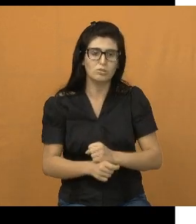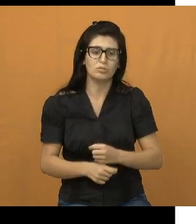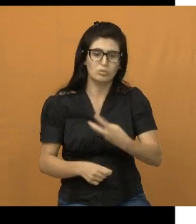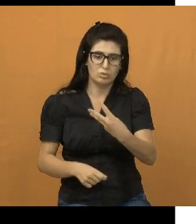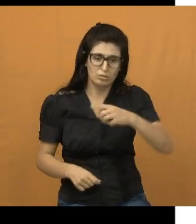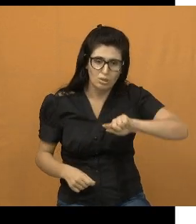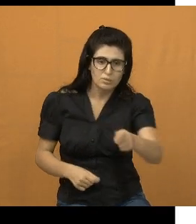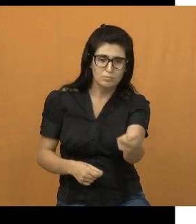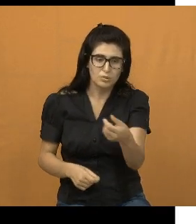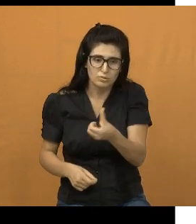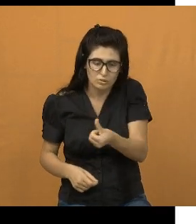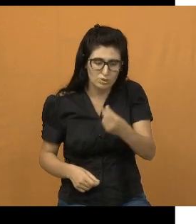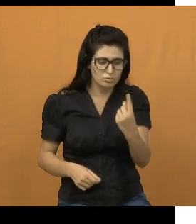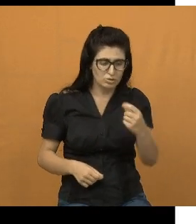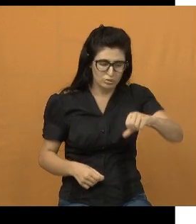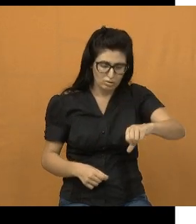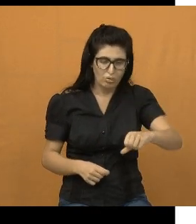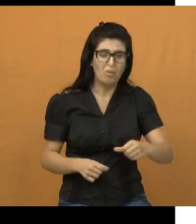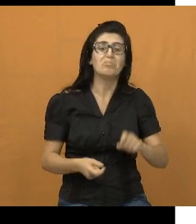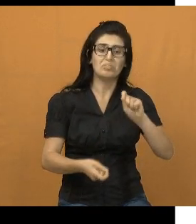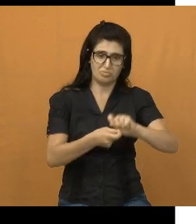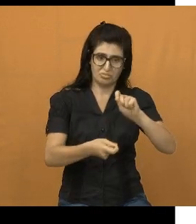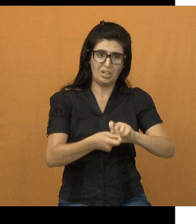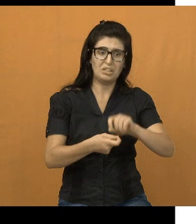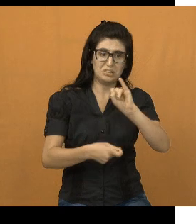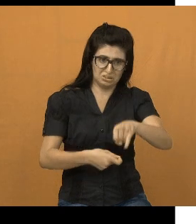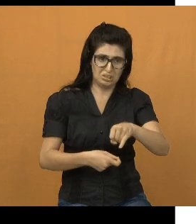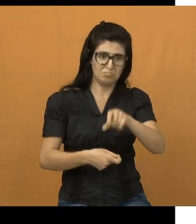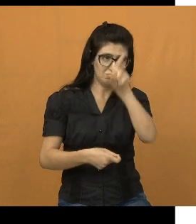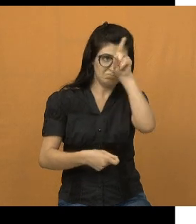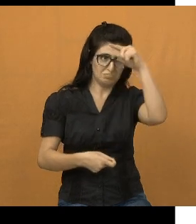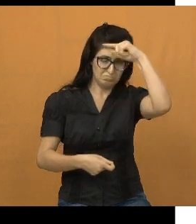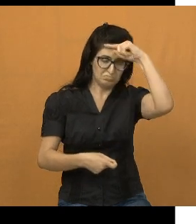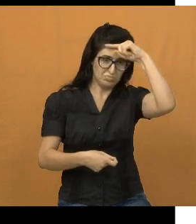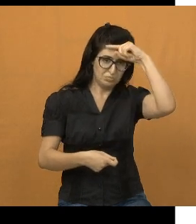3.619 cirurgias realizadas.